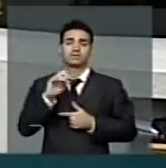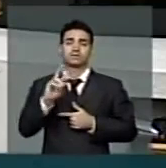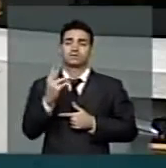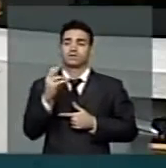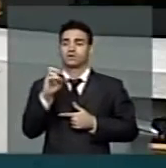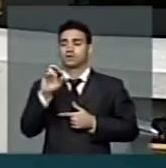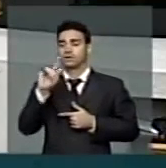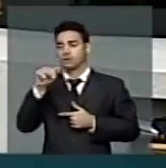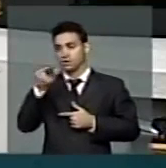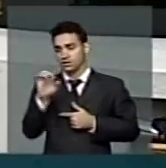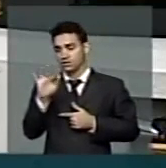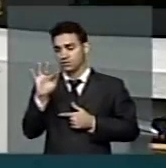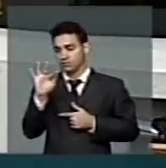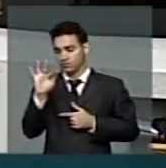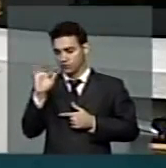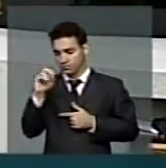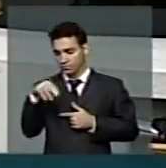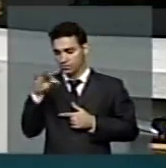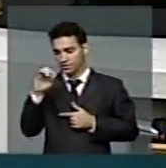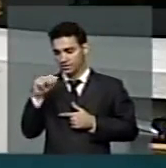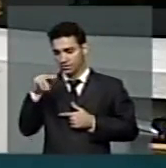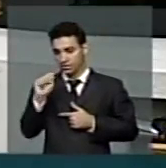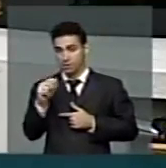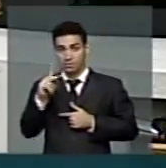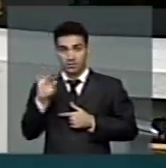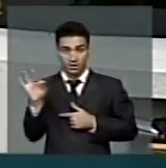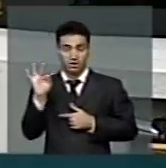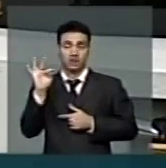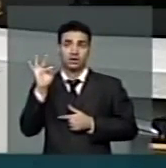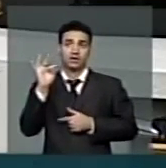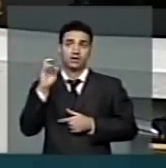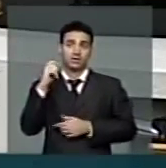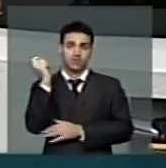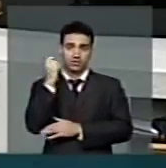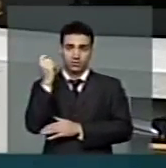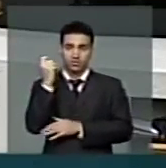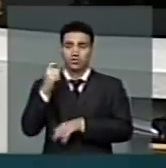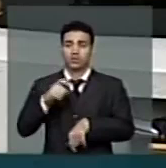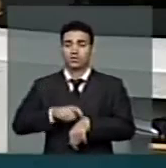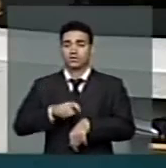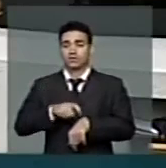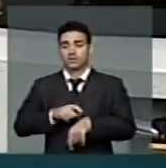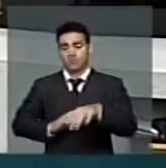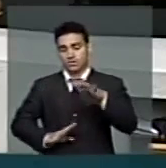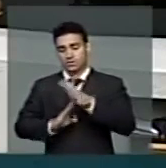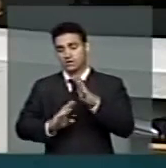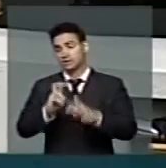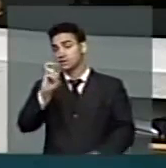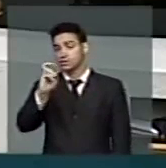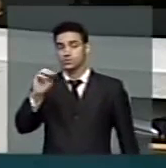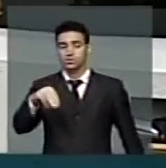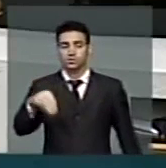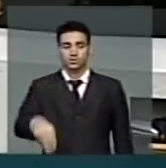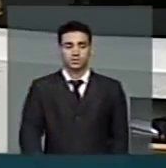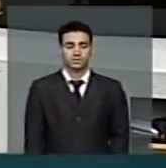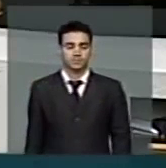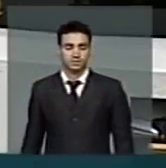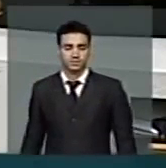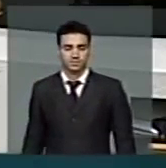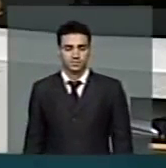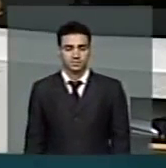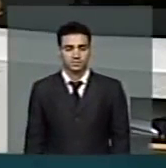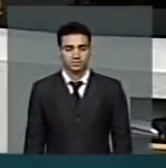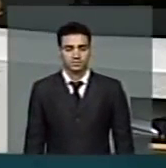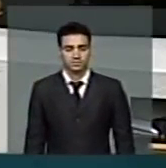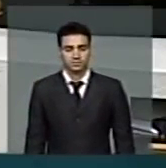Henrique Fontana, PT, Rio Grande do Sul. Vossa Excelência exporá o tempo regimental de até 5 minutos. José Pereira está aí. Boa